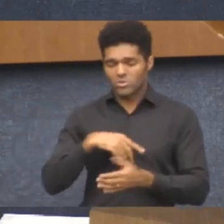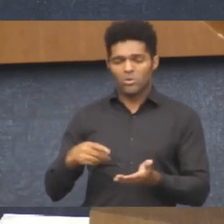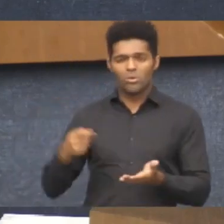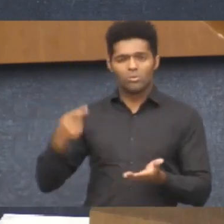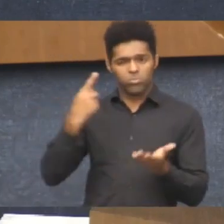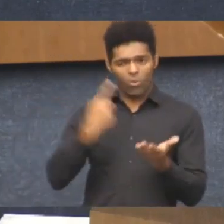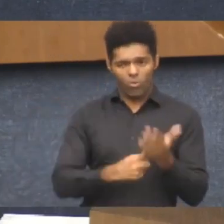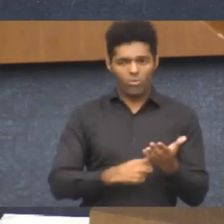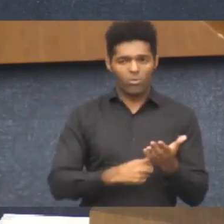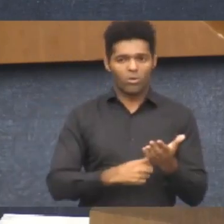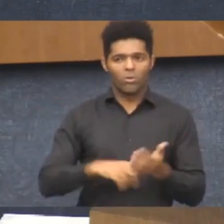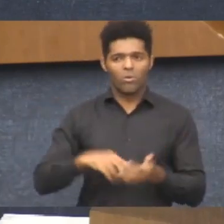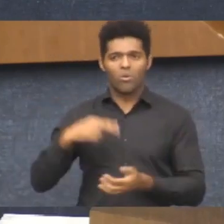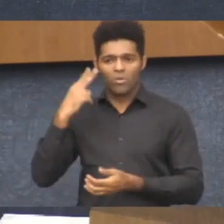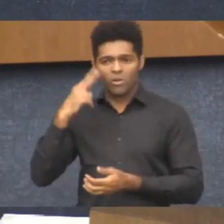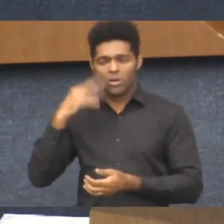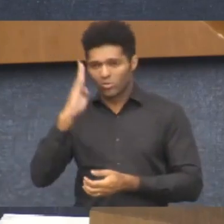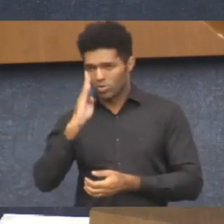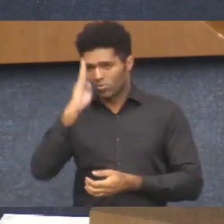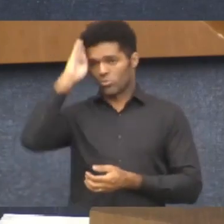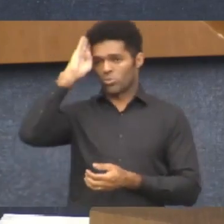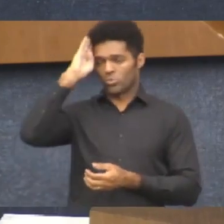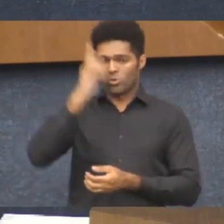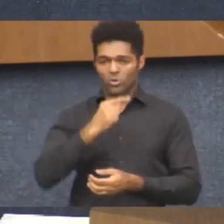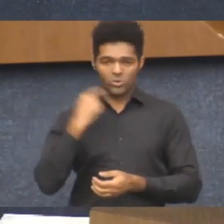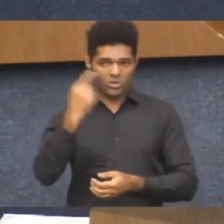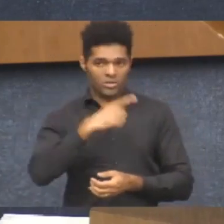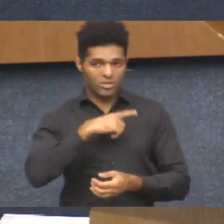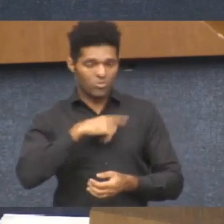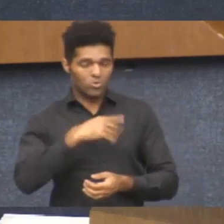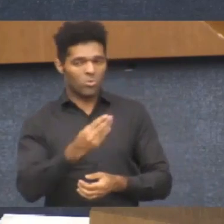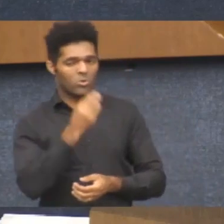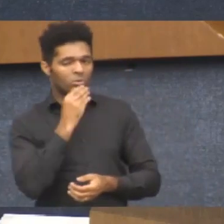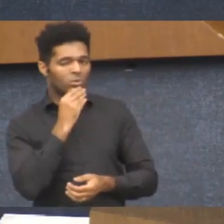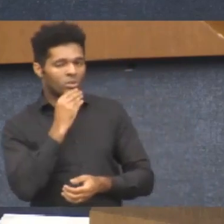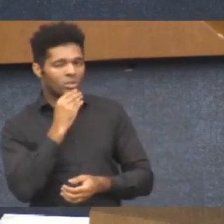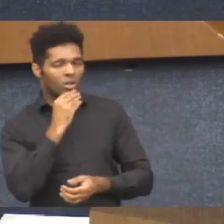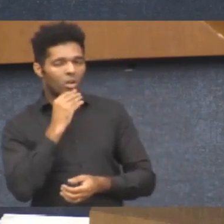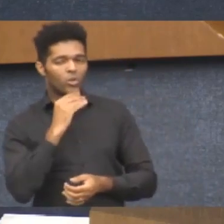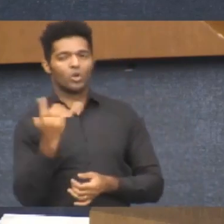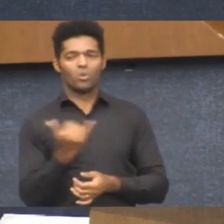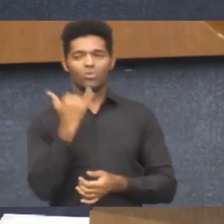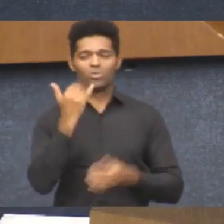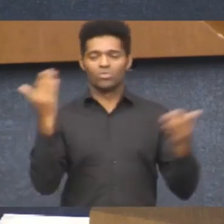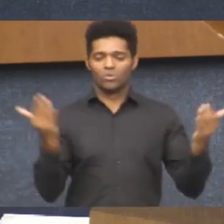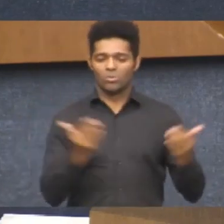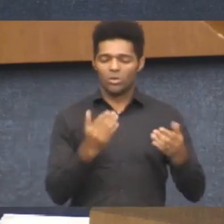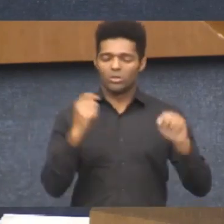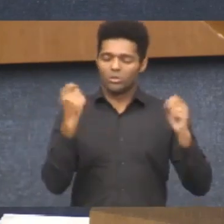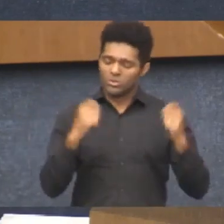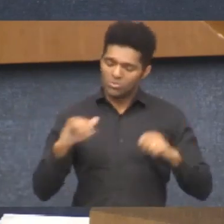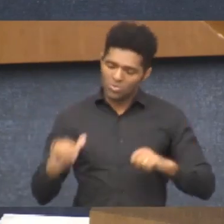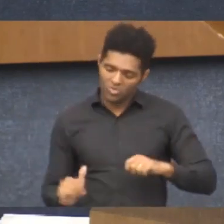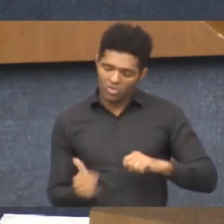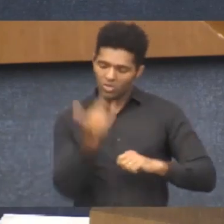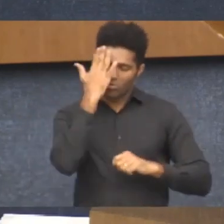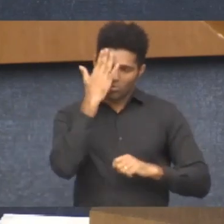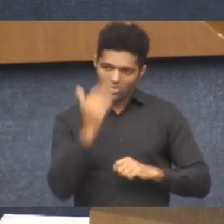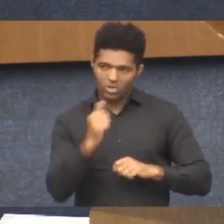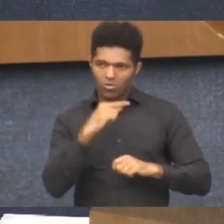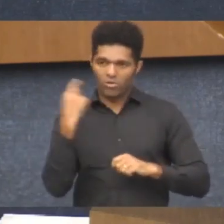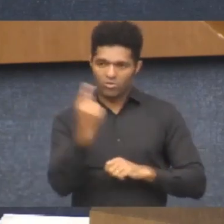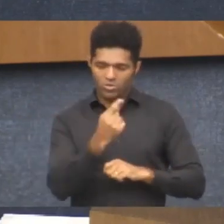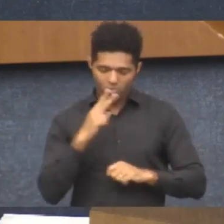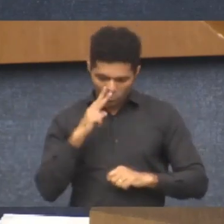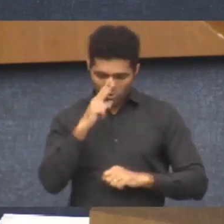oportunidades importante agora. Então, é aproveitá-la com sabedoria para que a gente consiga fortalecer cada